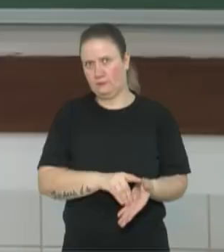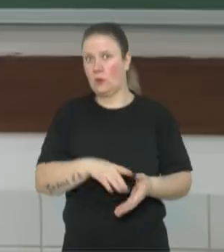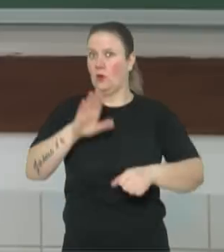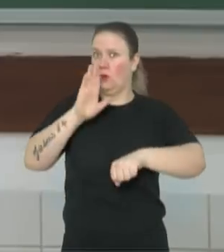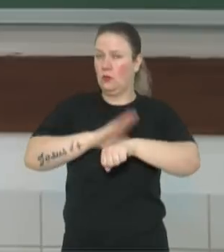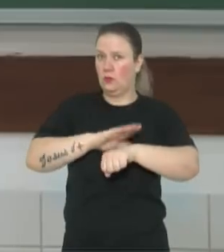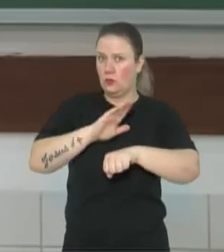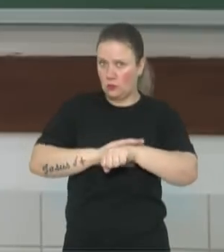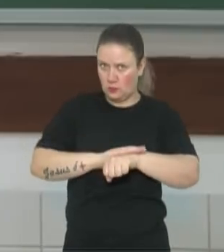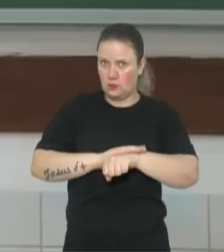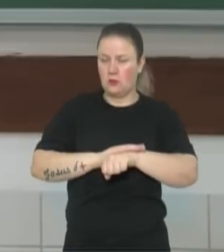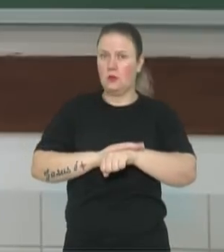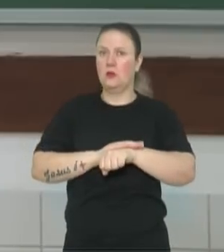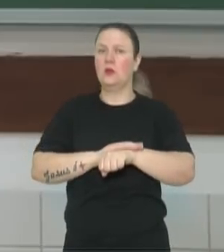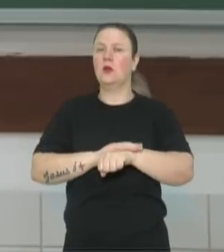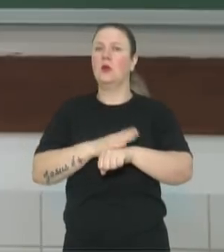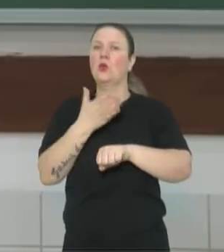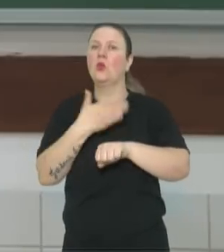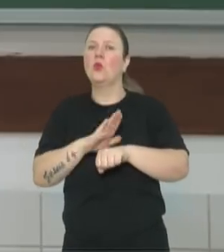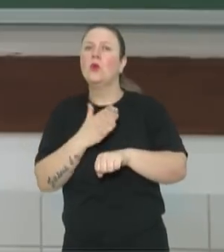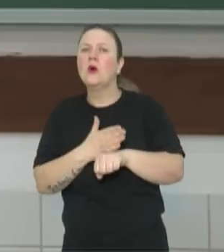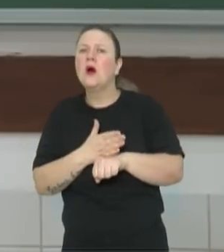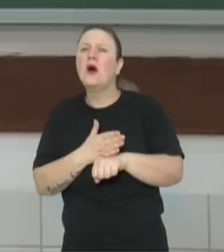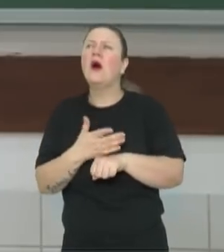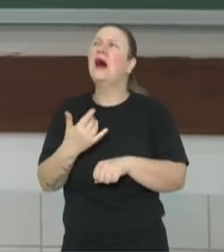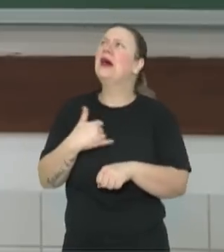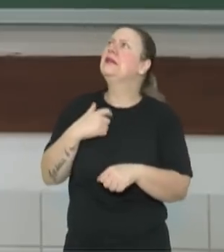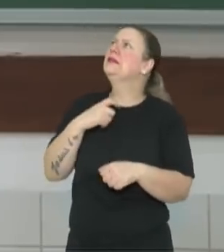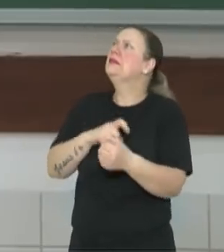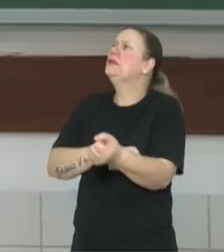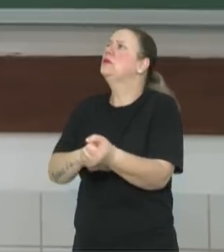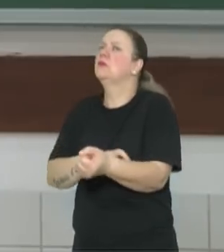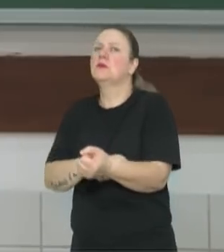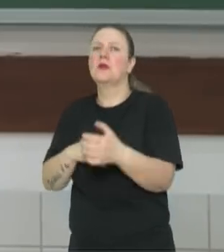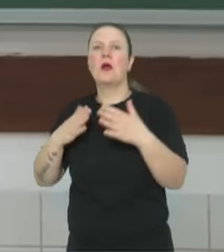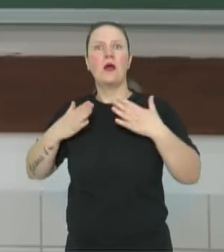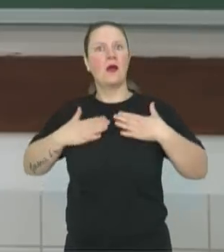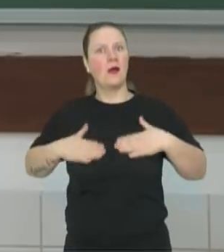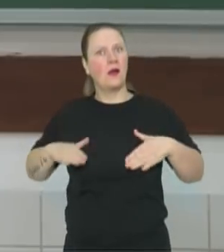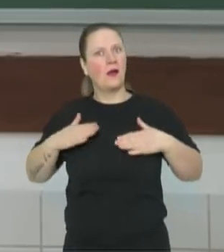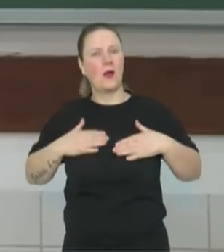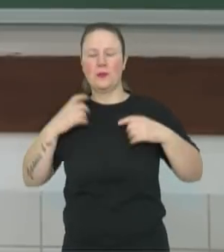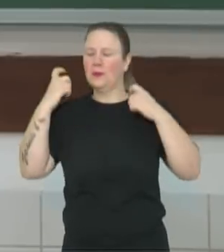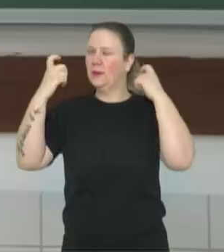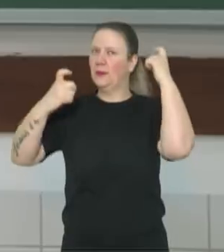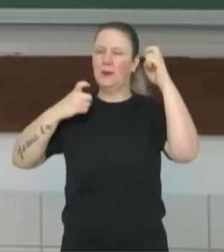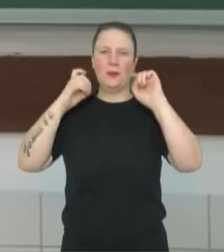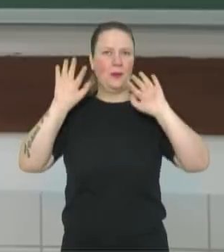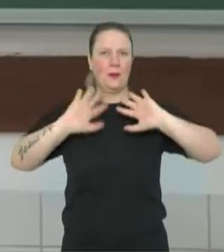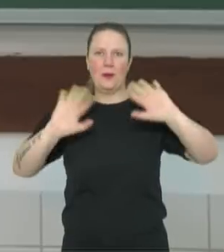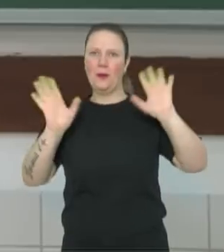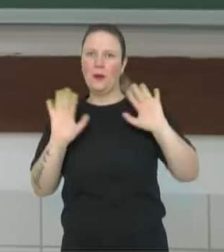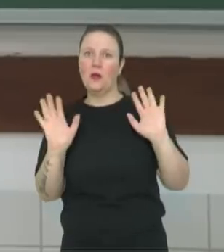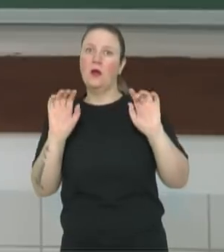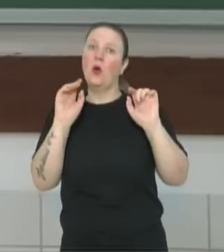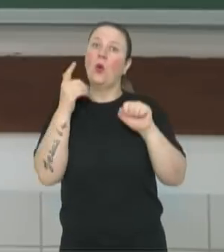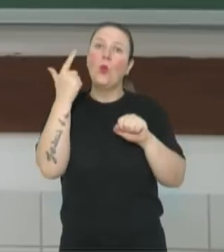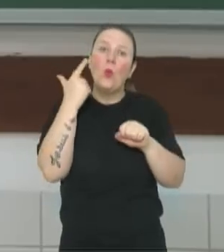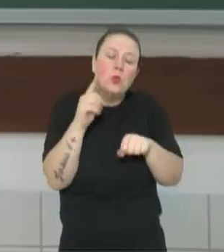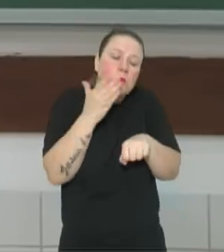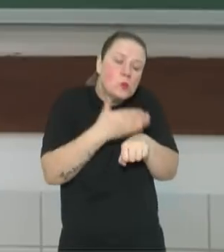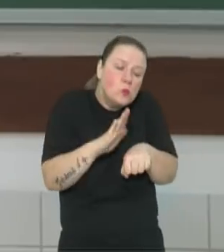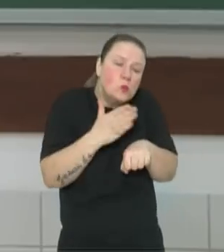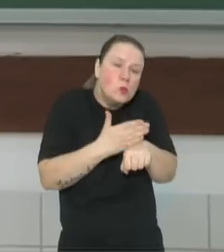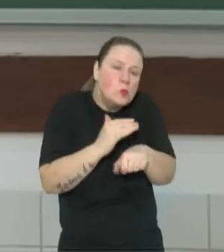que eu tenho para fazer é pouco, eu fico nervosa. Não precisa ficar nervosa. Faz o que você consegue fazer,